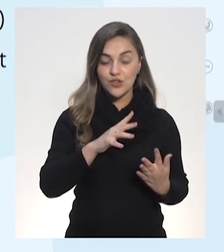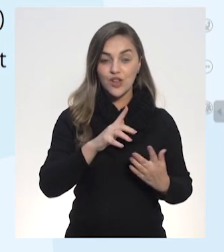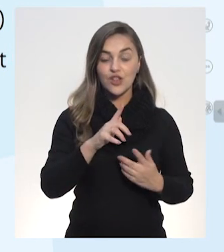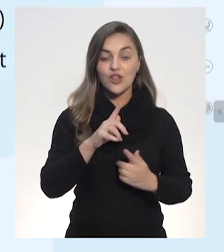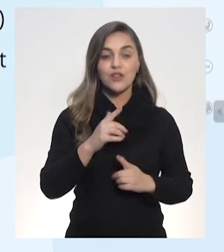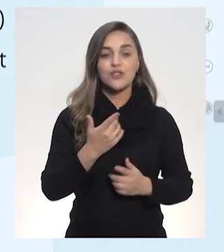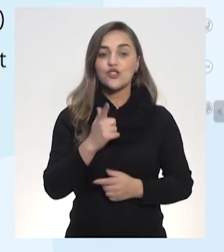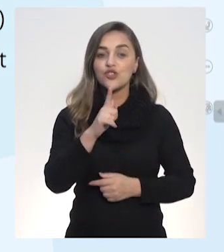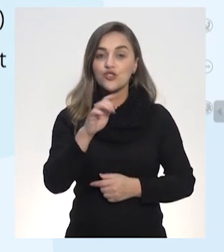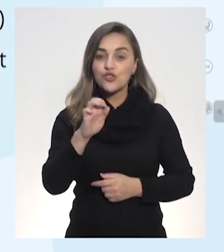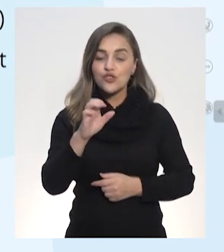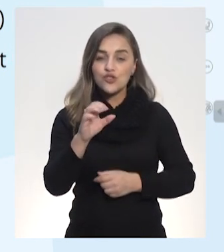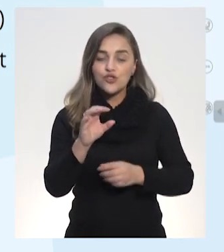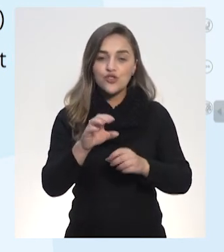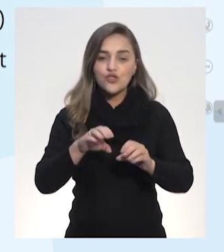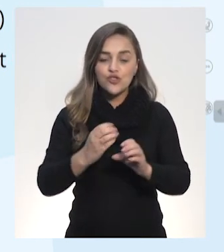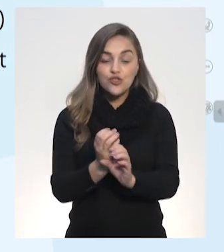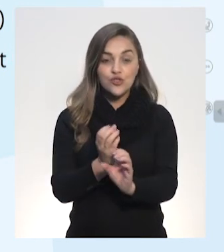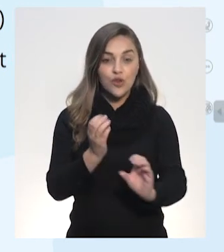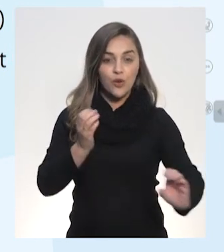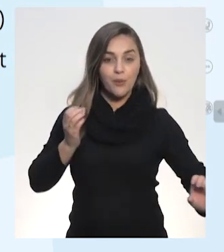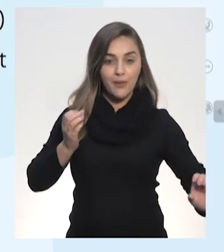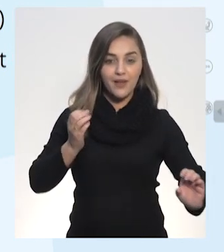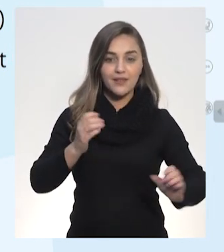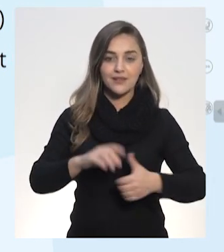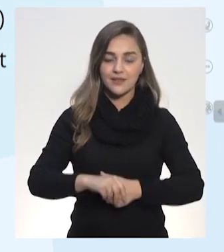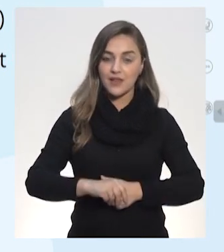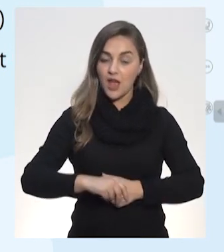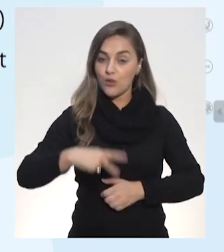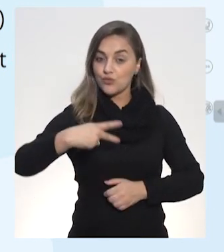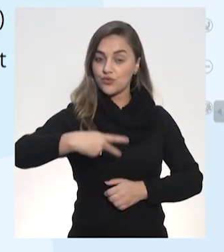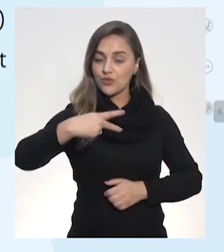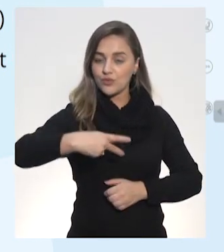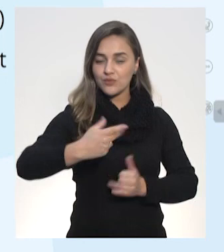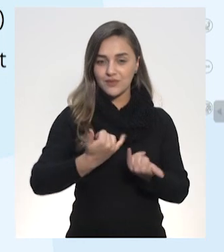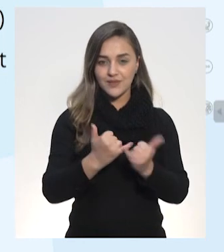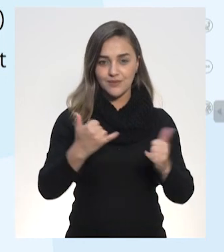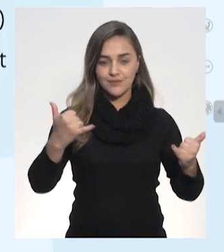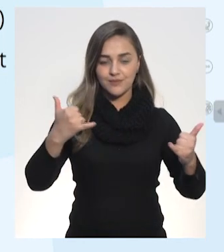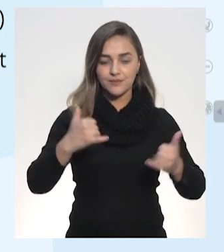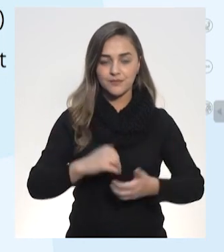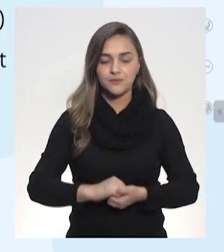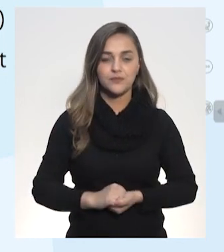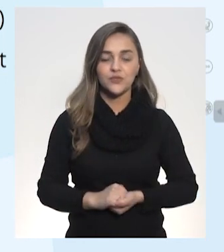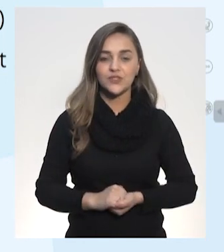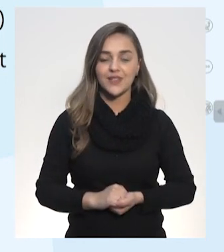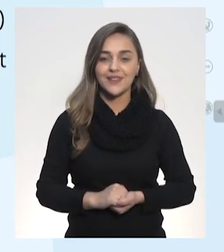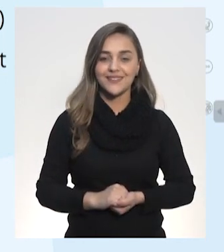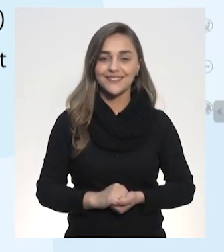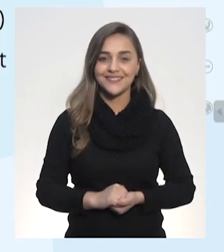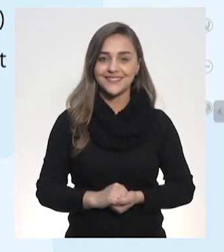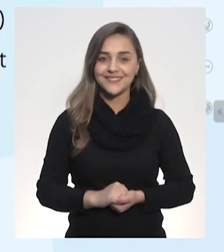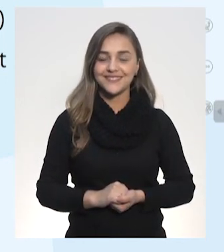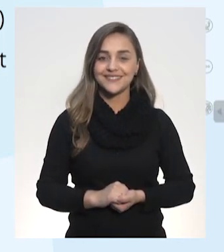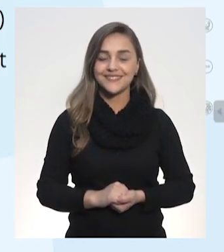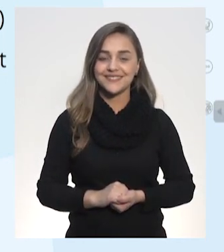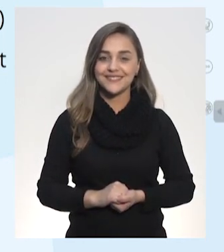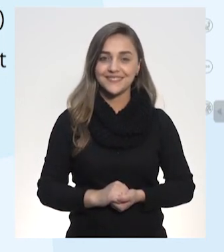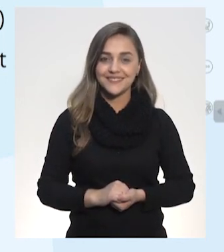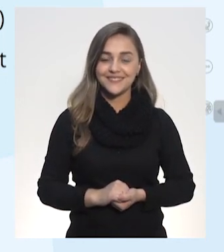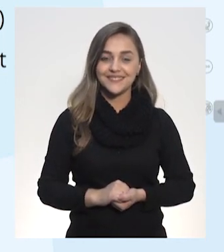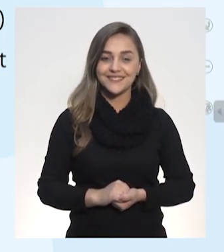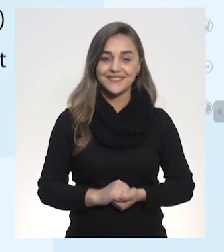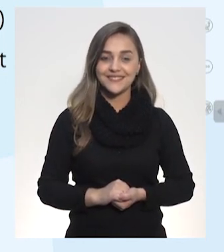de energia. Thank you. And number 6, nuclear power is a primary source of energy.